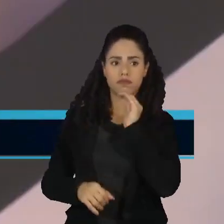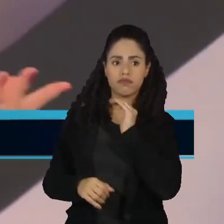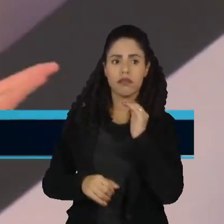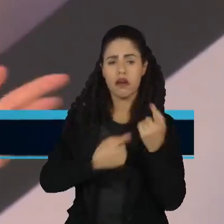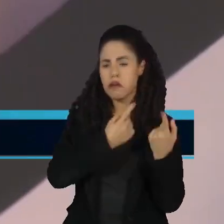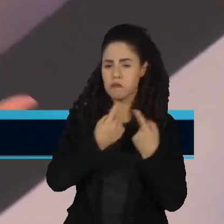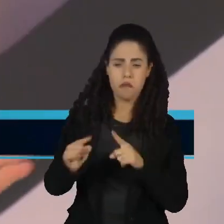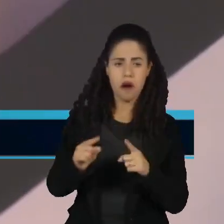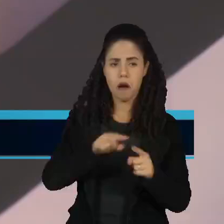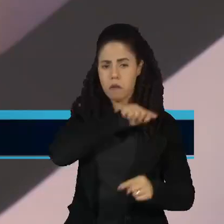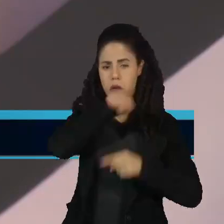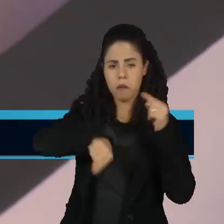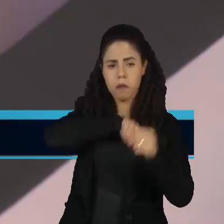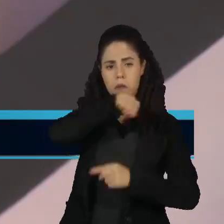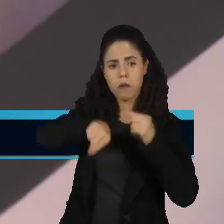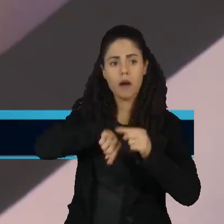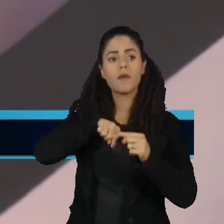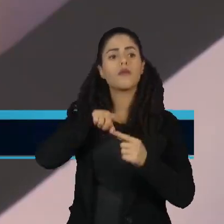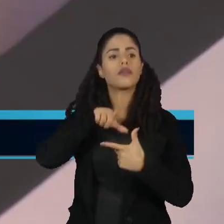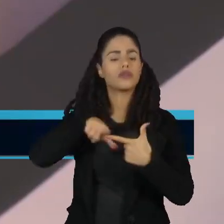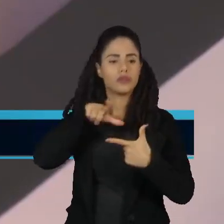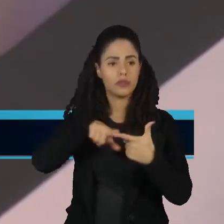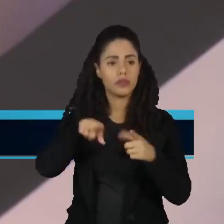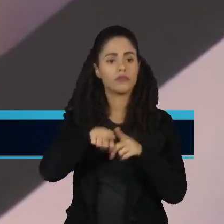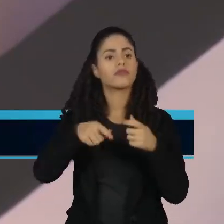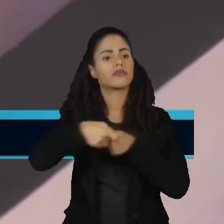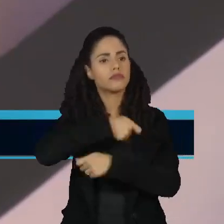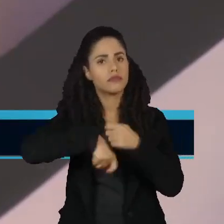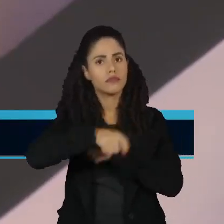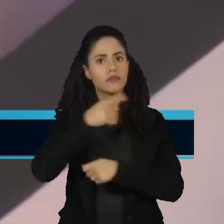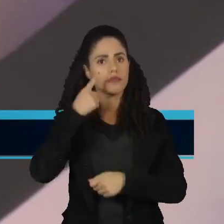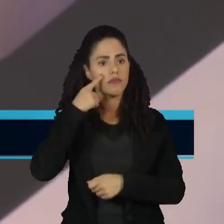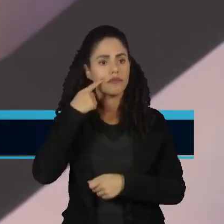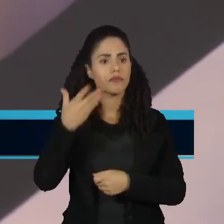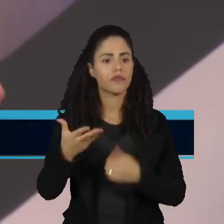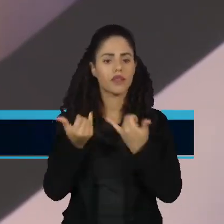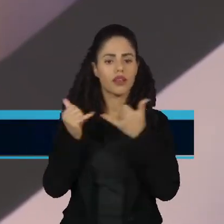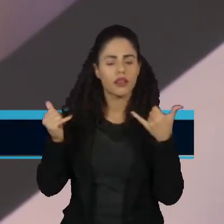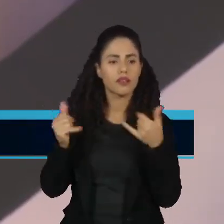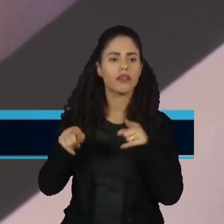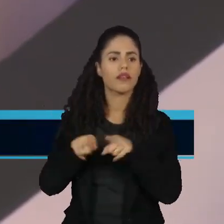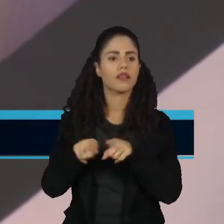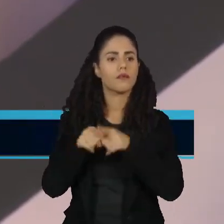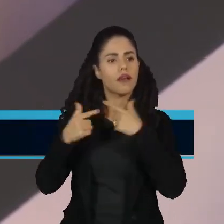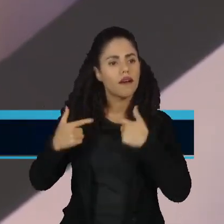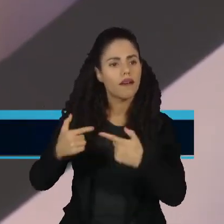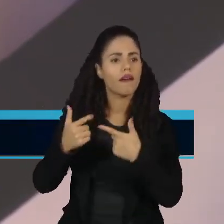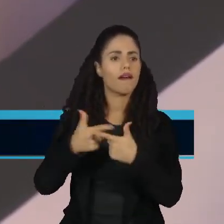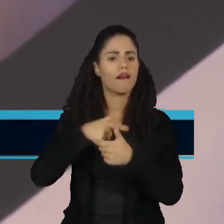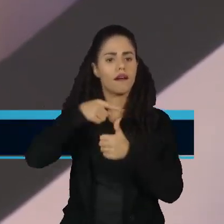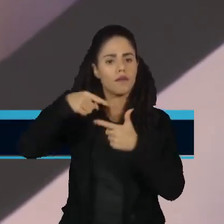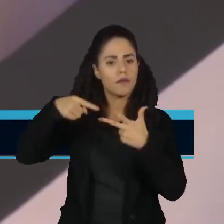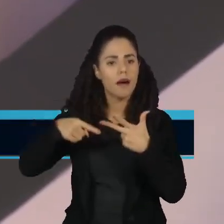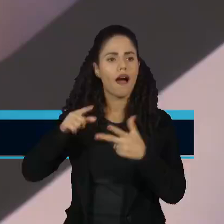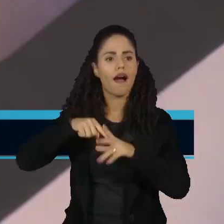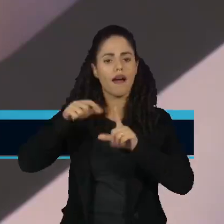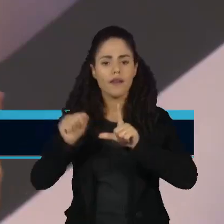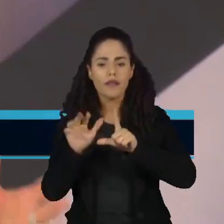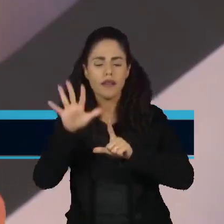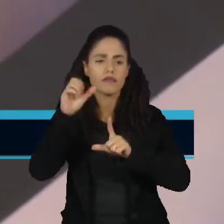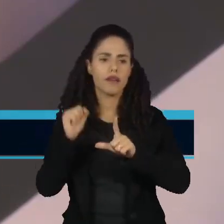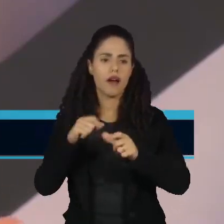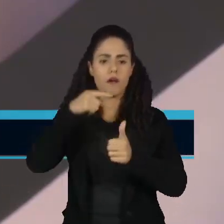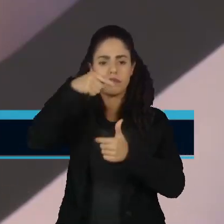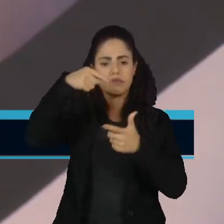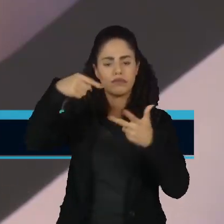escalada, tanto que você pode ter efeitos do ponto de vista econômico, mas olhando para efeitos de energia, da guerra energética, os efeitos disso depois sobre a inflação, os efeitos disso